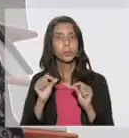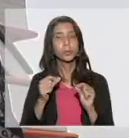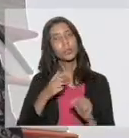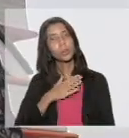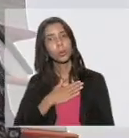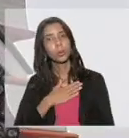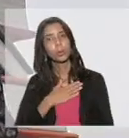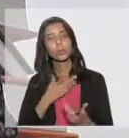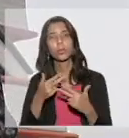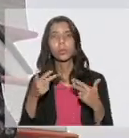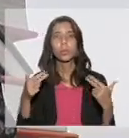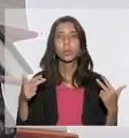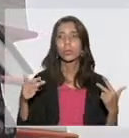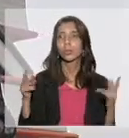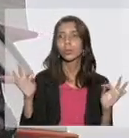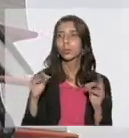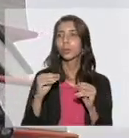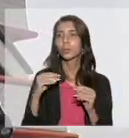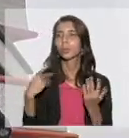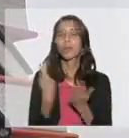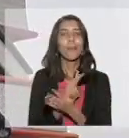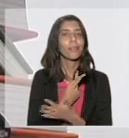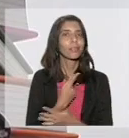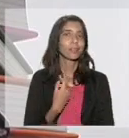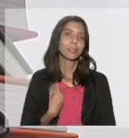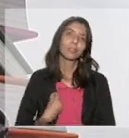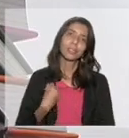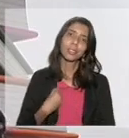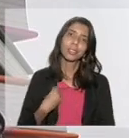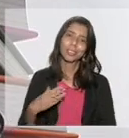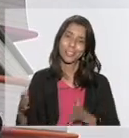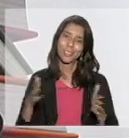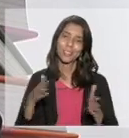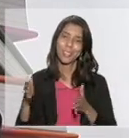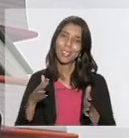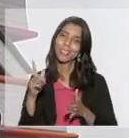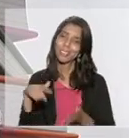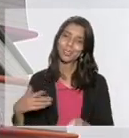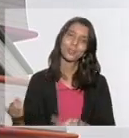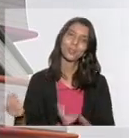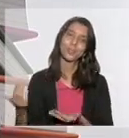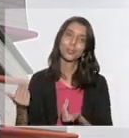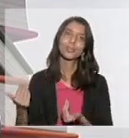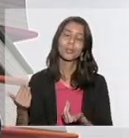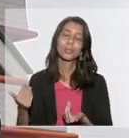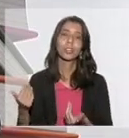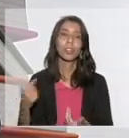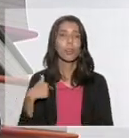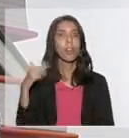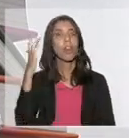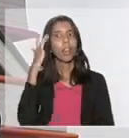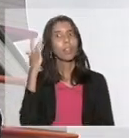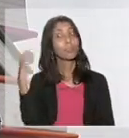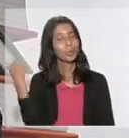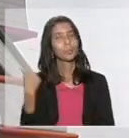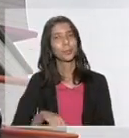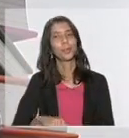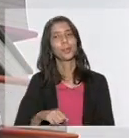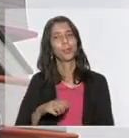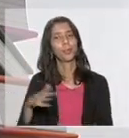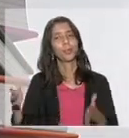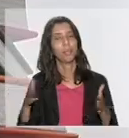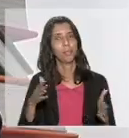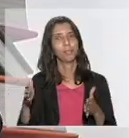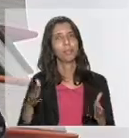Eu gosto de escrever sobre coisas que todo mundo passa, principalmente nessa fase da vida que é a adolescência, que eu acho que é a pior